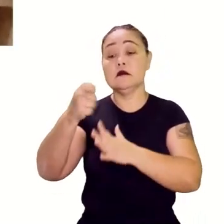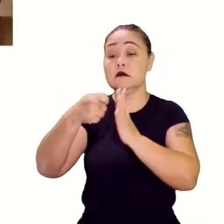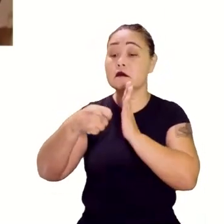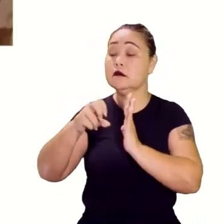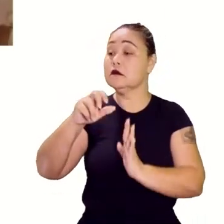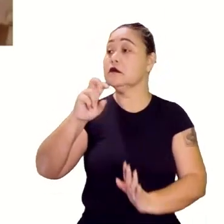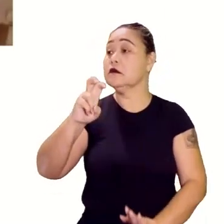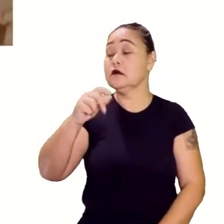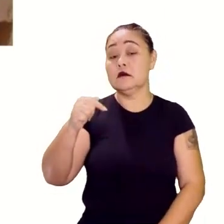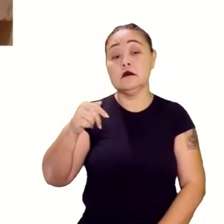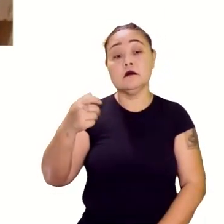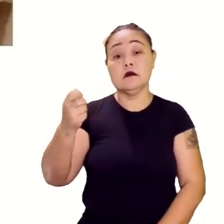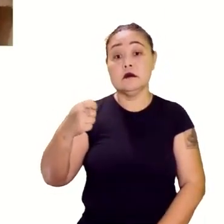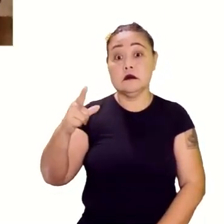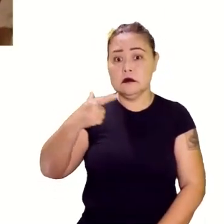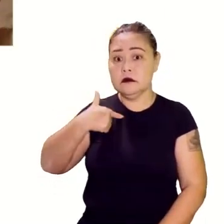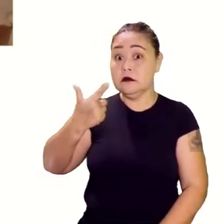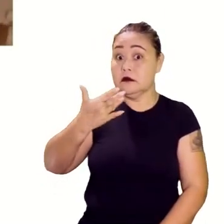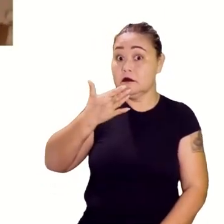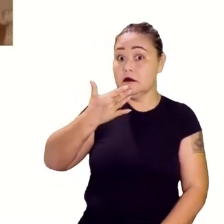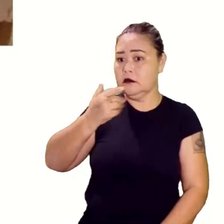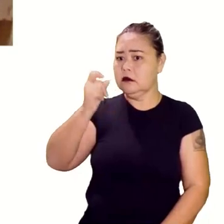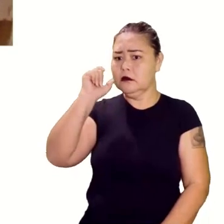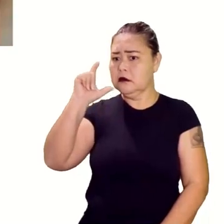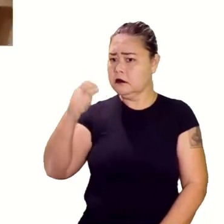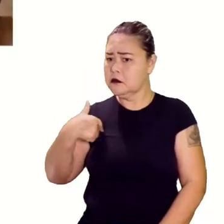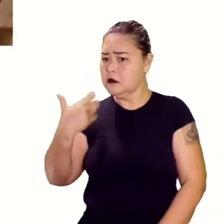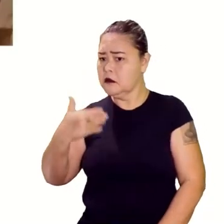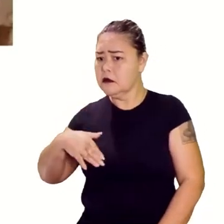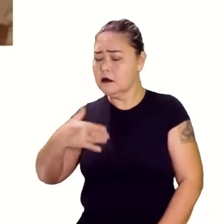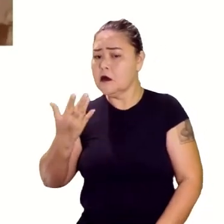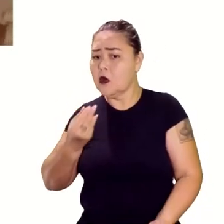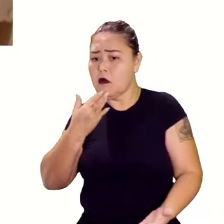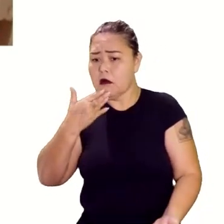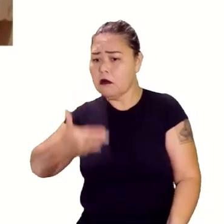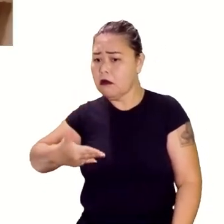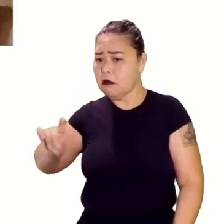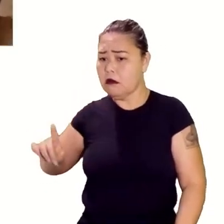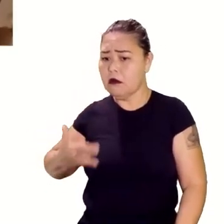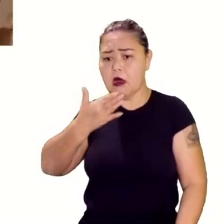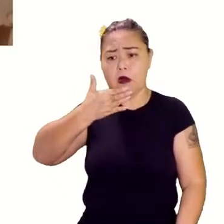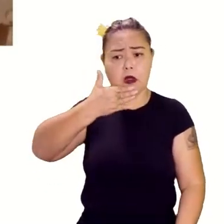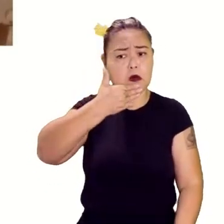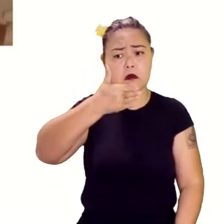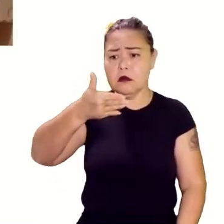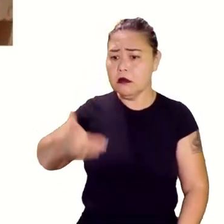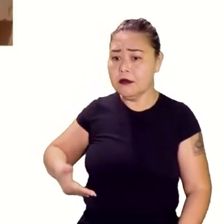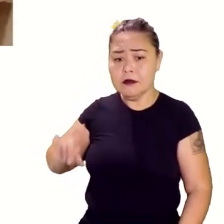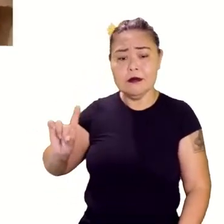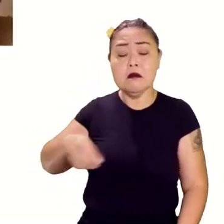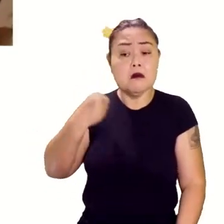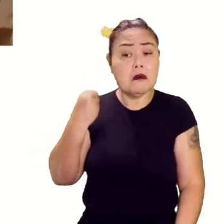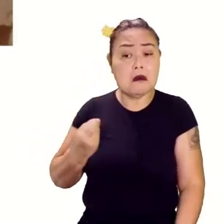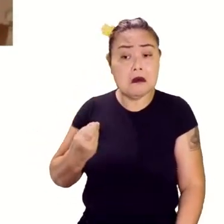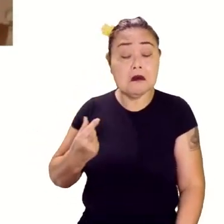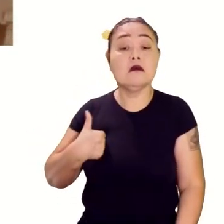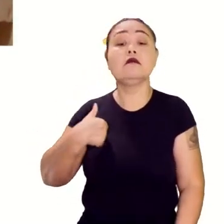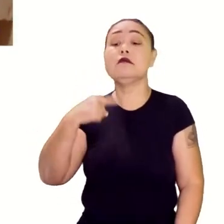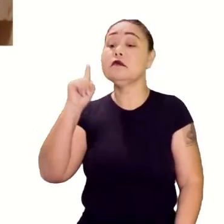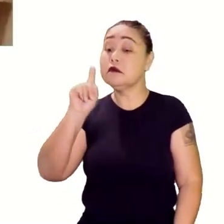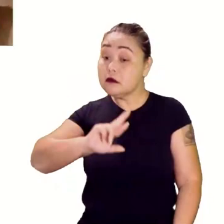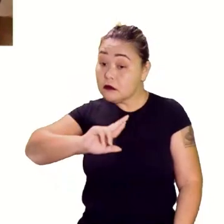57 meses. Tá indignado? Não fica assim, galera. Não precisa ficar assim, né? É um